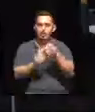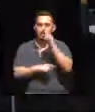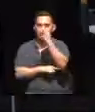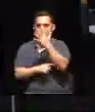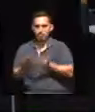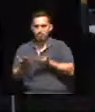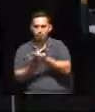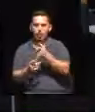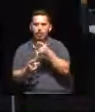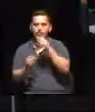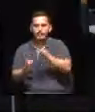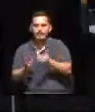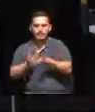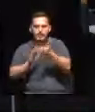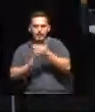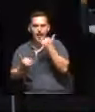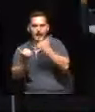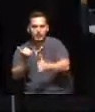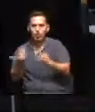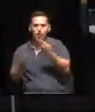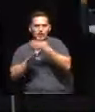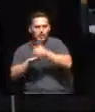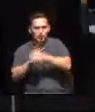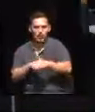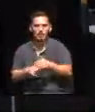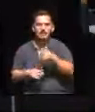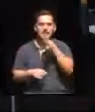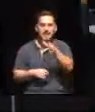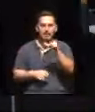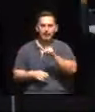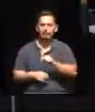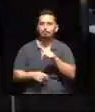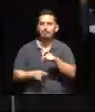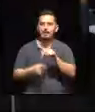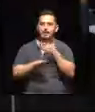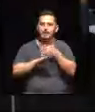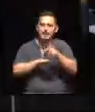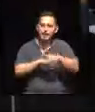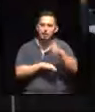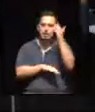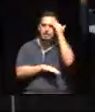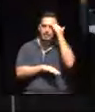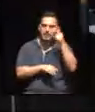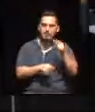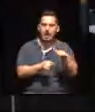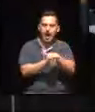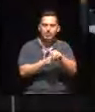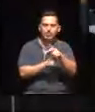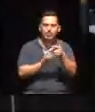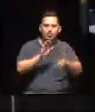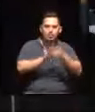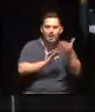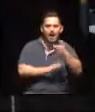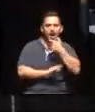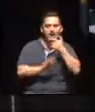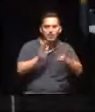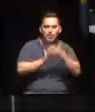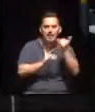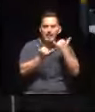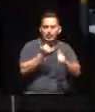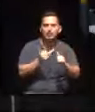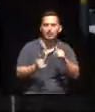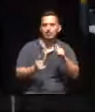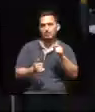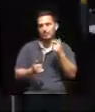de emergência, de risco e excepcional. Dizer também que esta exceção prevista para casos urgentes e de risco está não